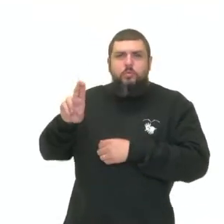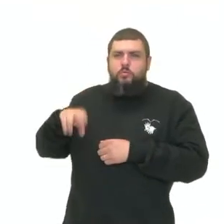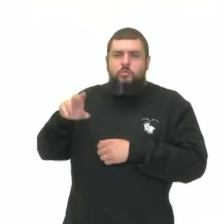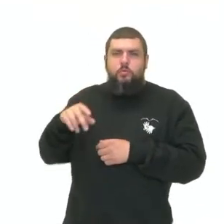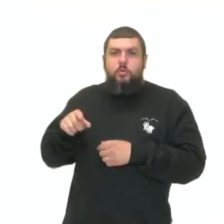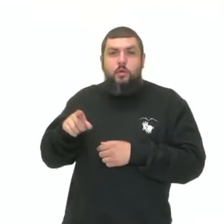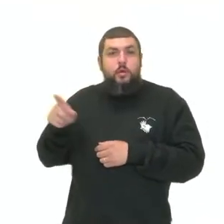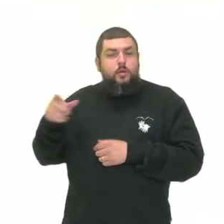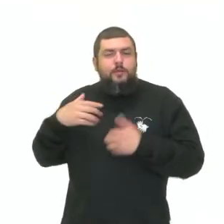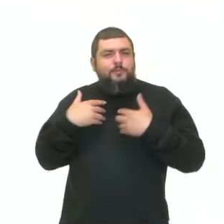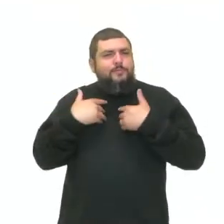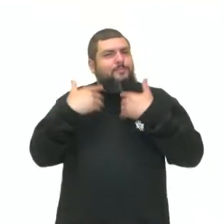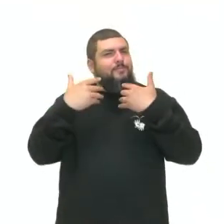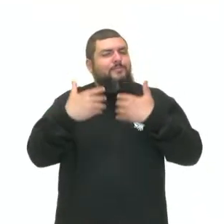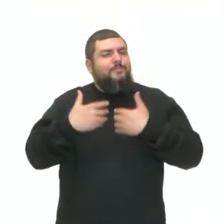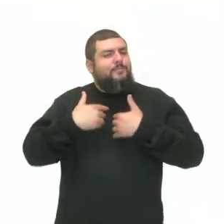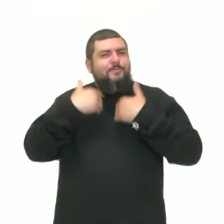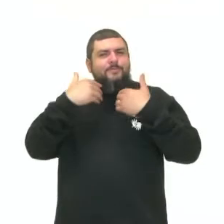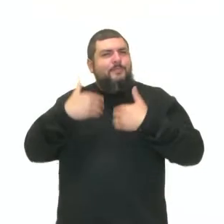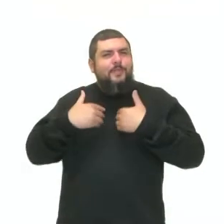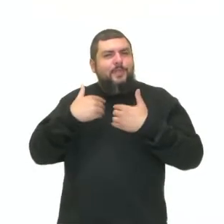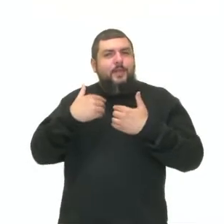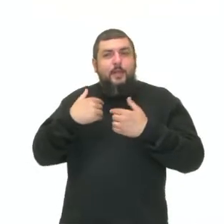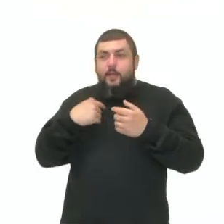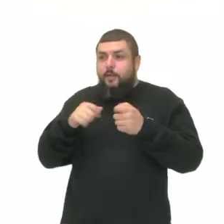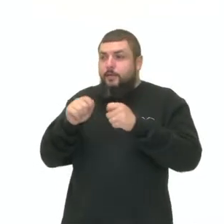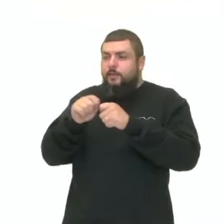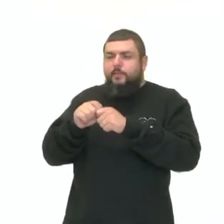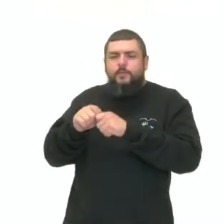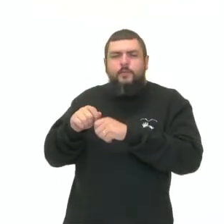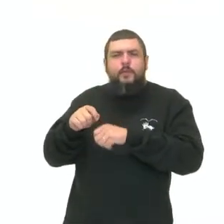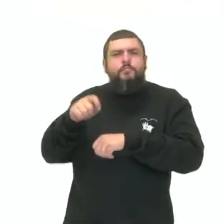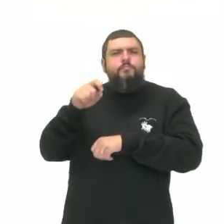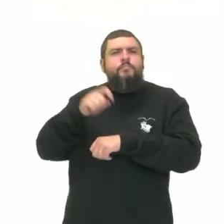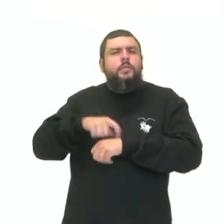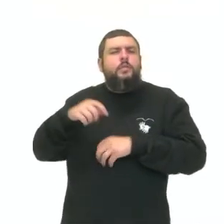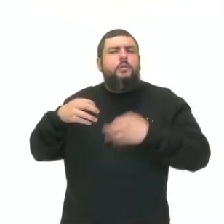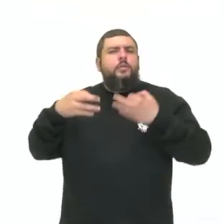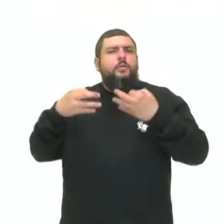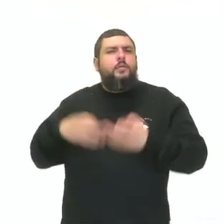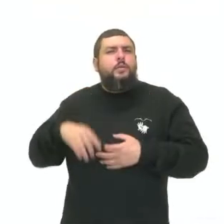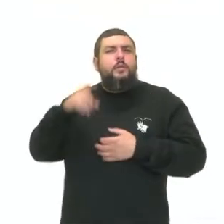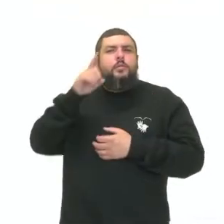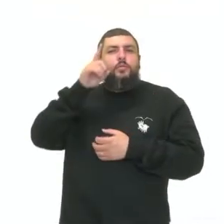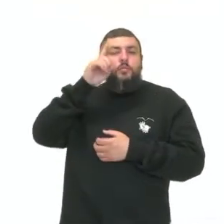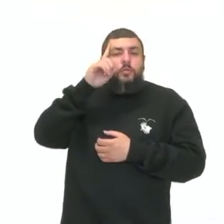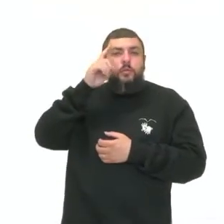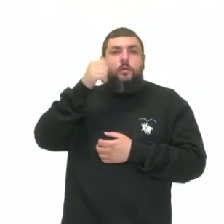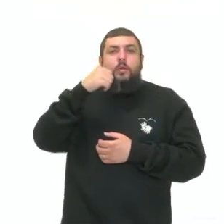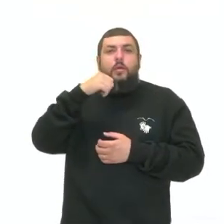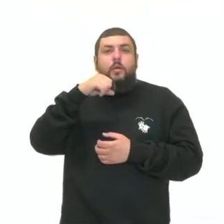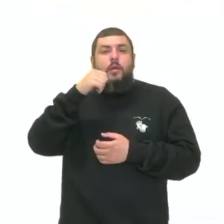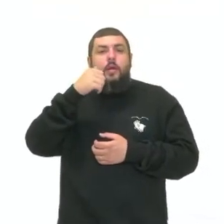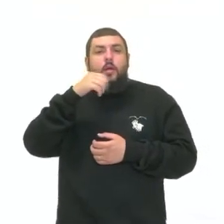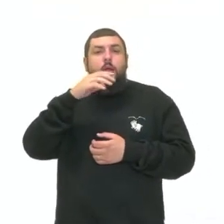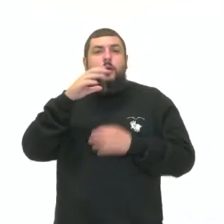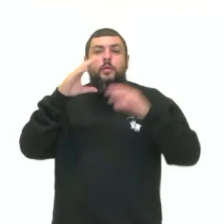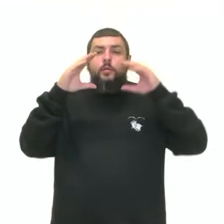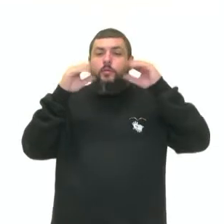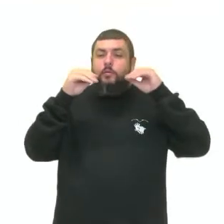alegre, feito aquela hora, desenhado, feito no dia de noite, o pai fazendo serão, ela falou,